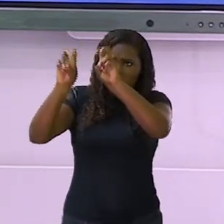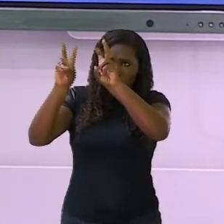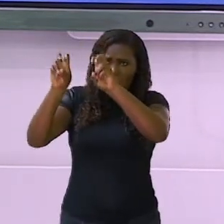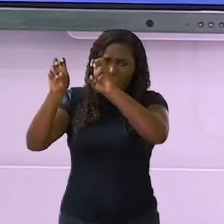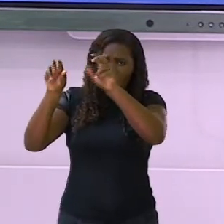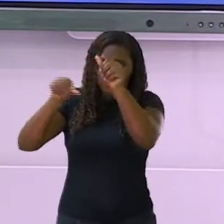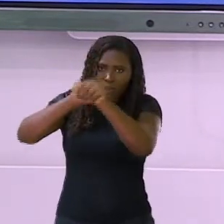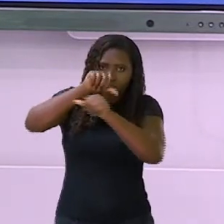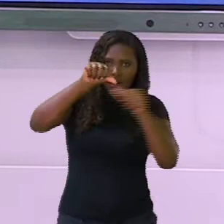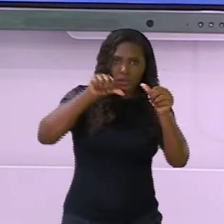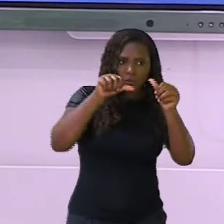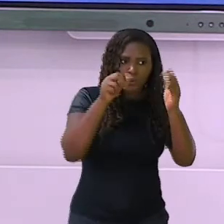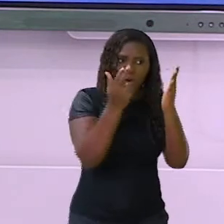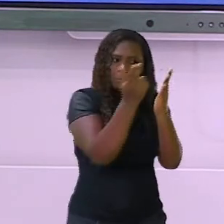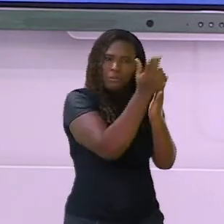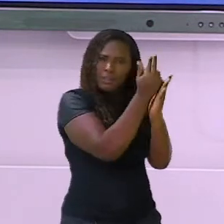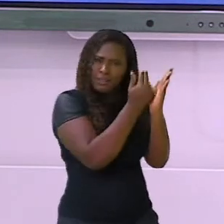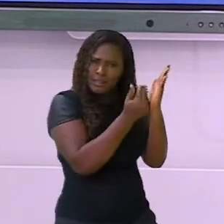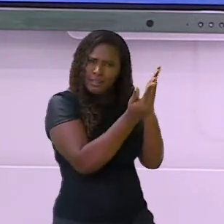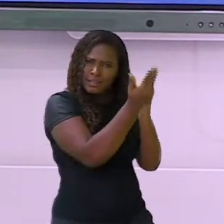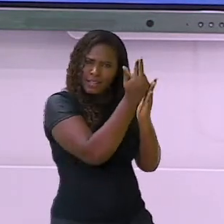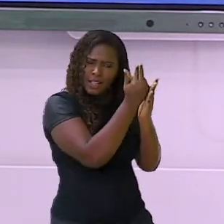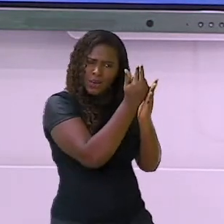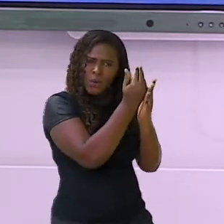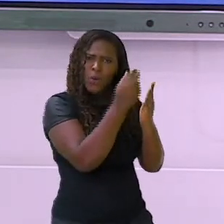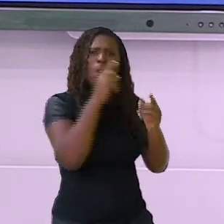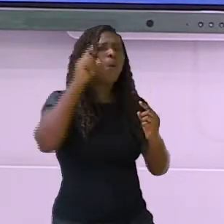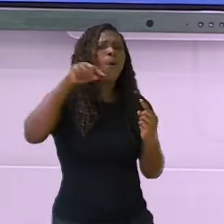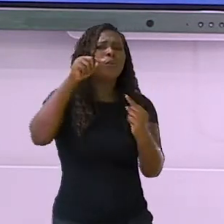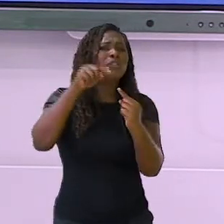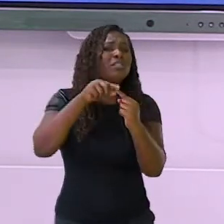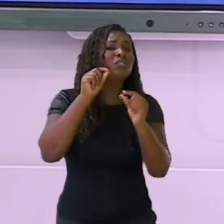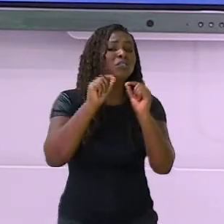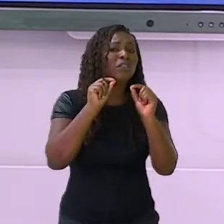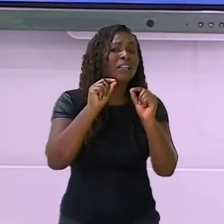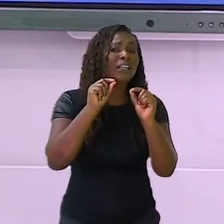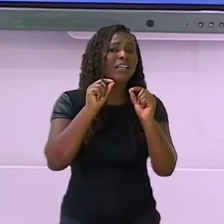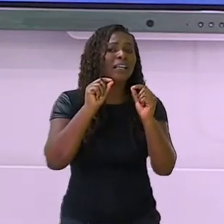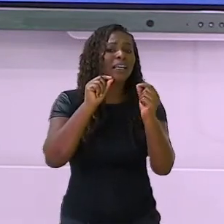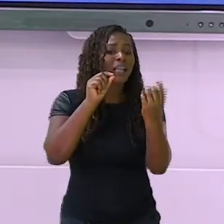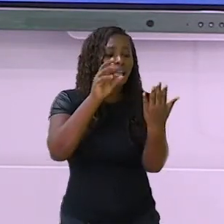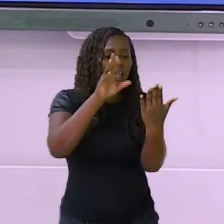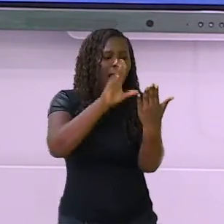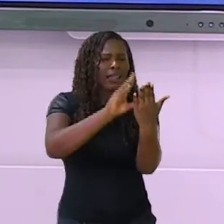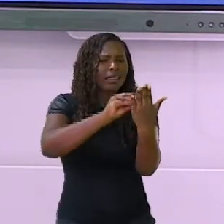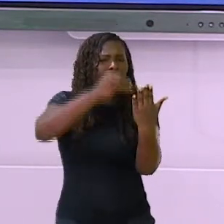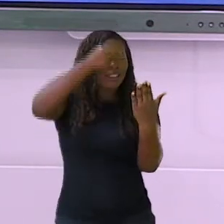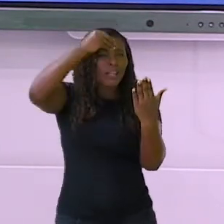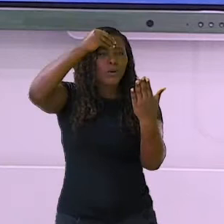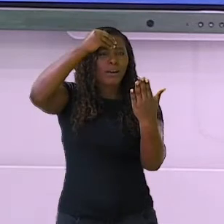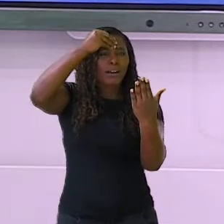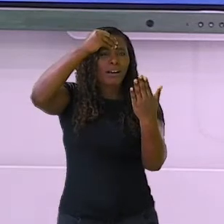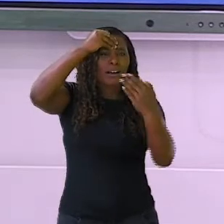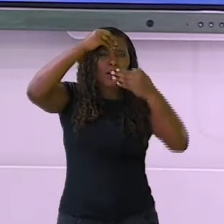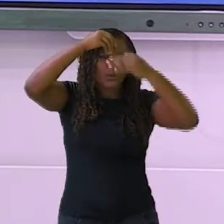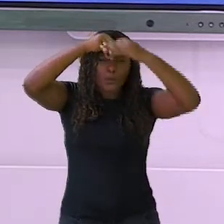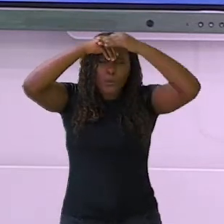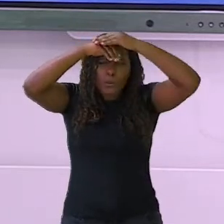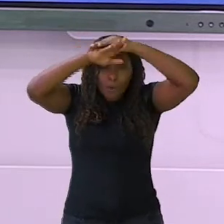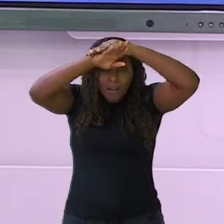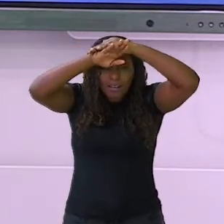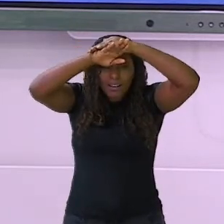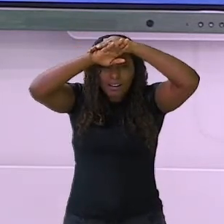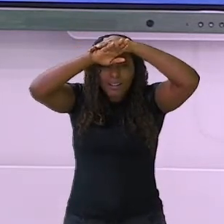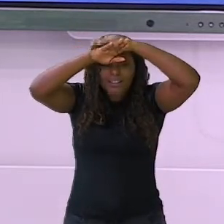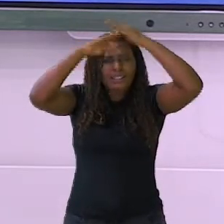mente, né? Então, é uma ferramenta que a gente usa hoje. Se a gente tiver aí uma ideia de o que é mapa, mapa é